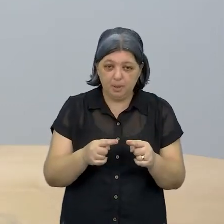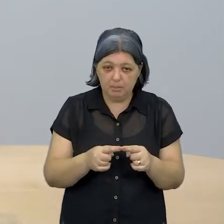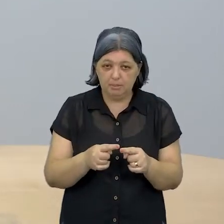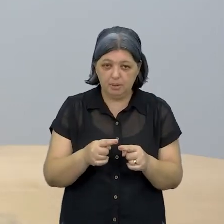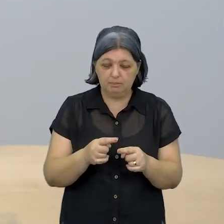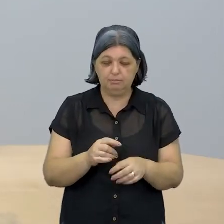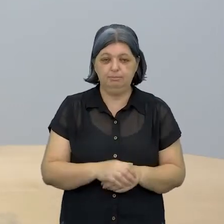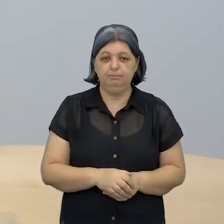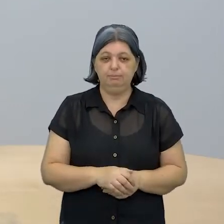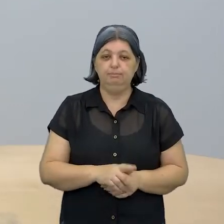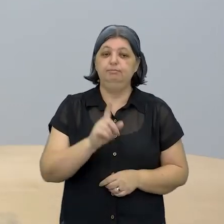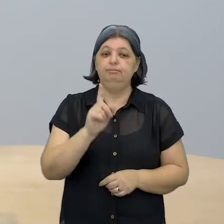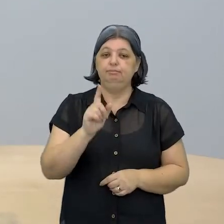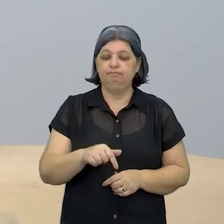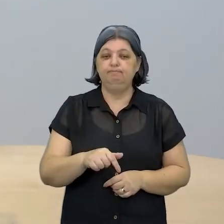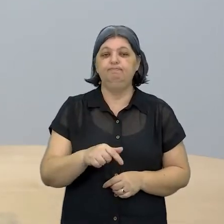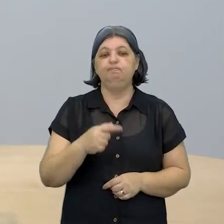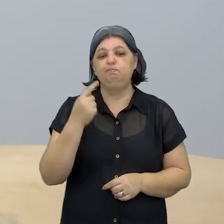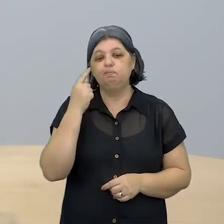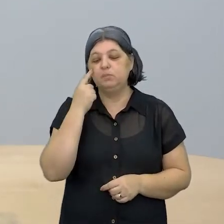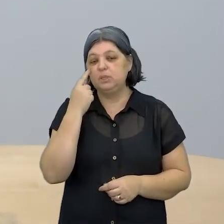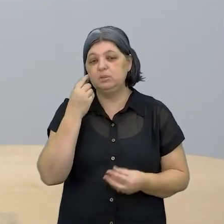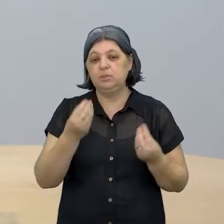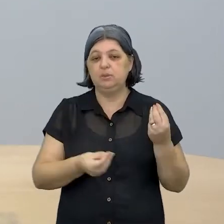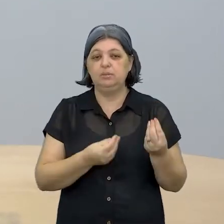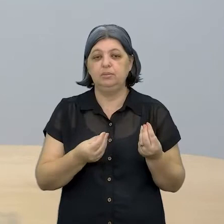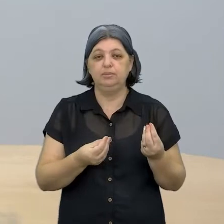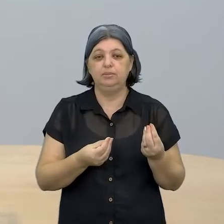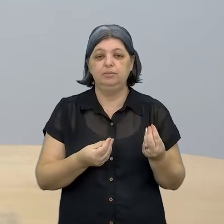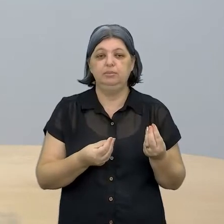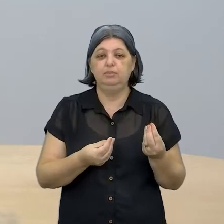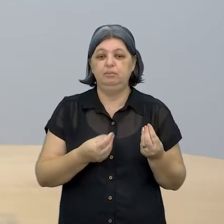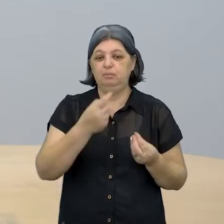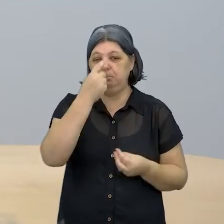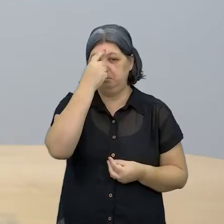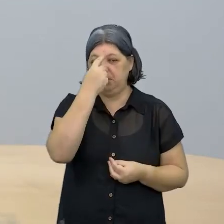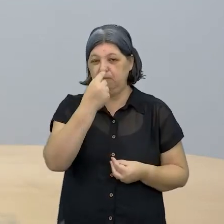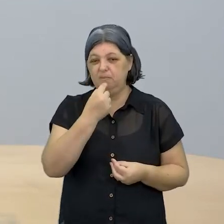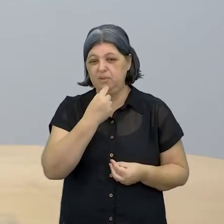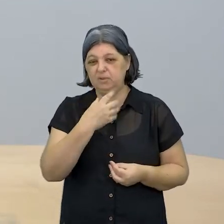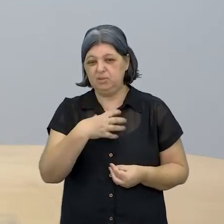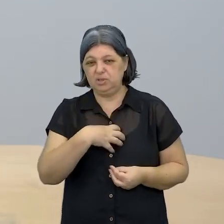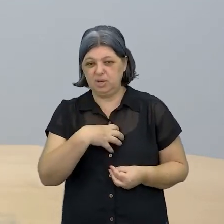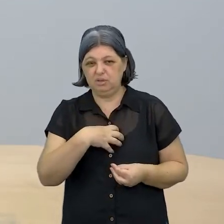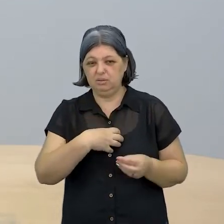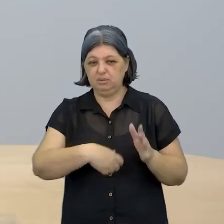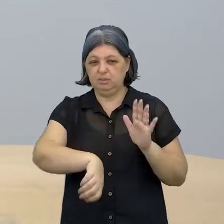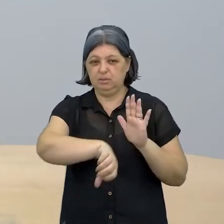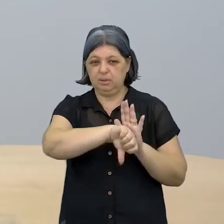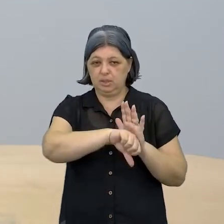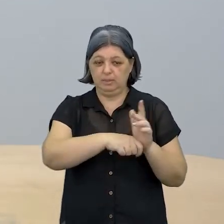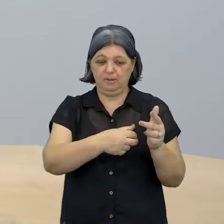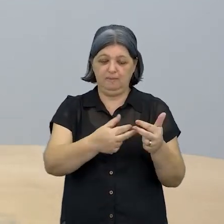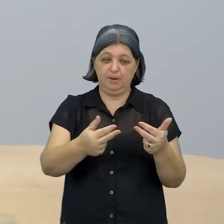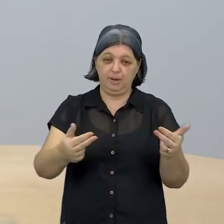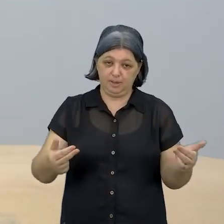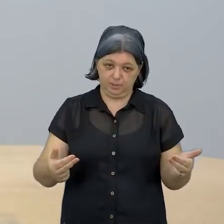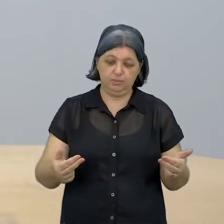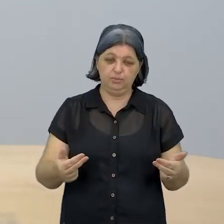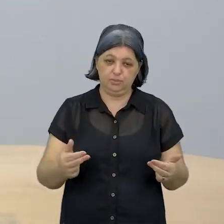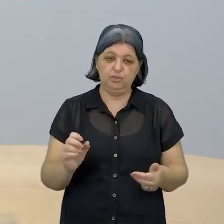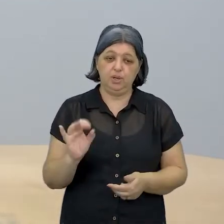aí fica bem estabelecido, pessoal, um certo perfil assim de crimes que normalmente